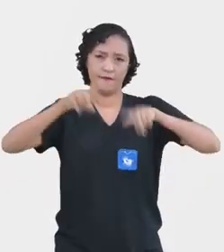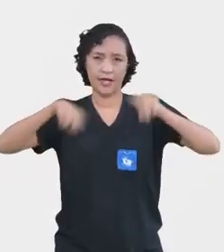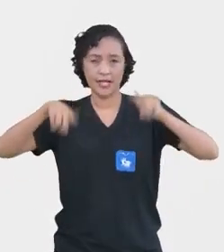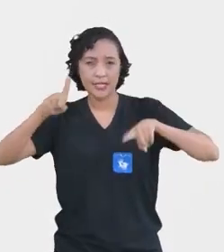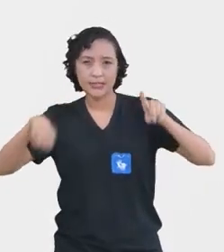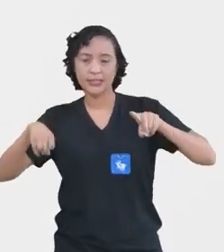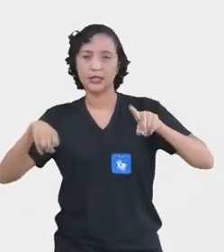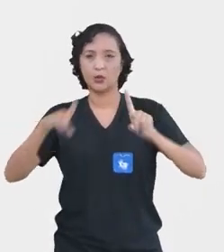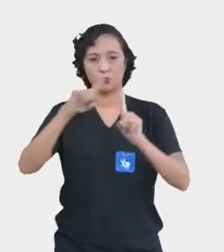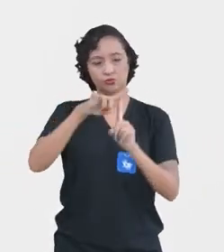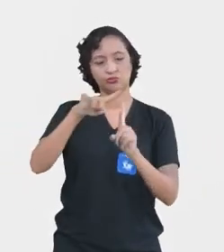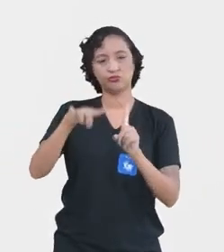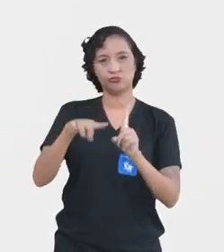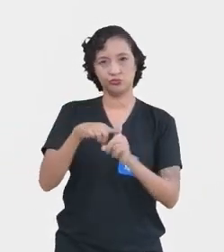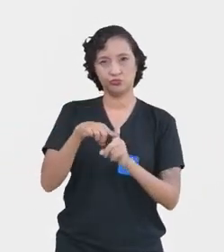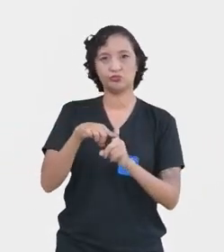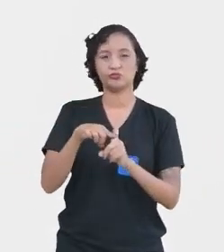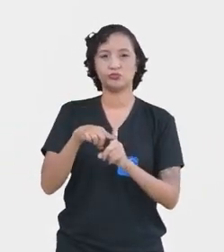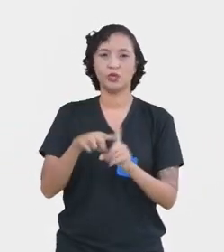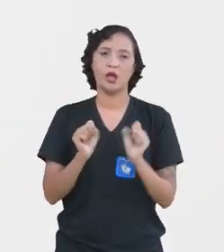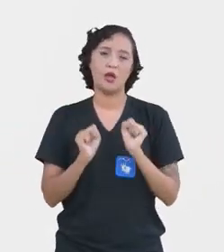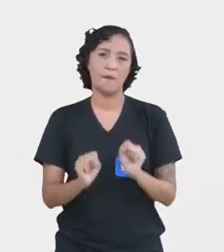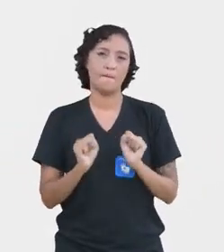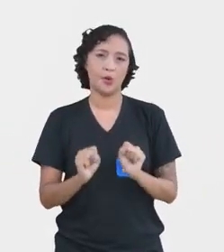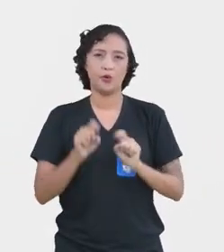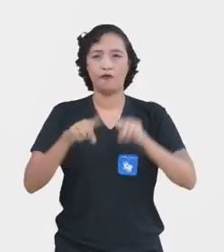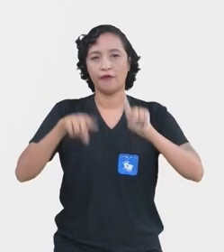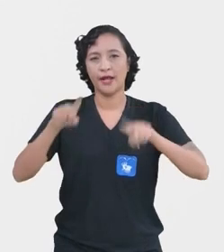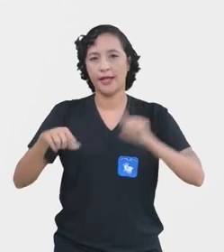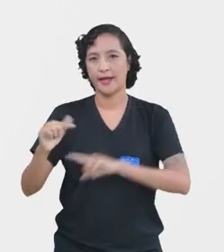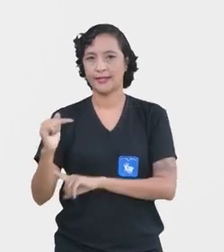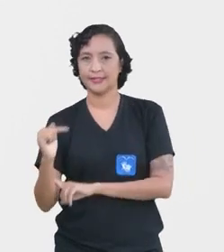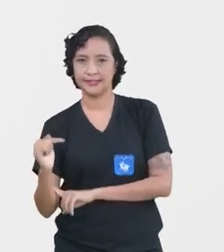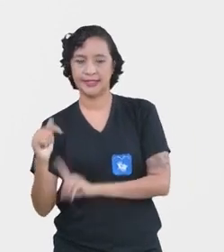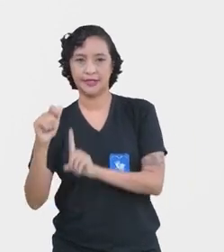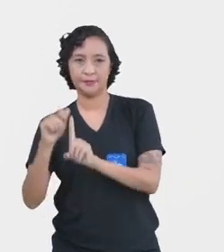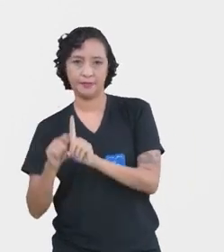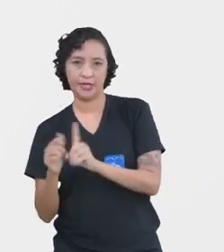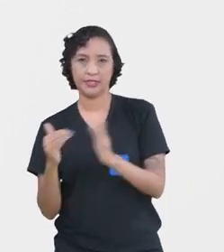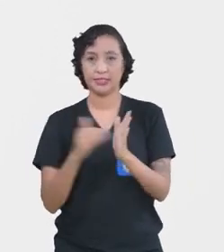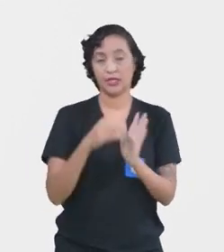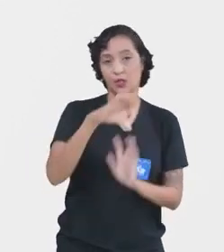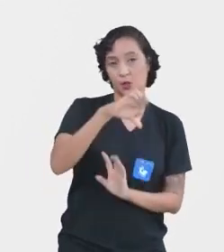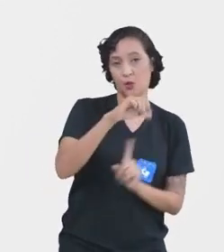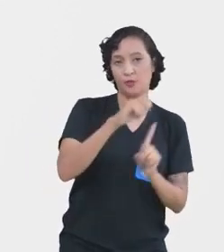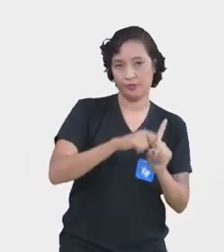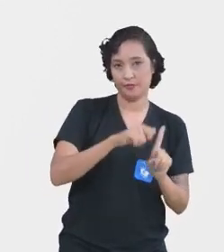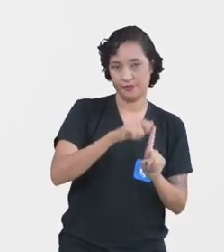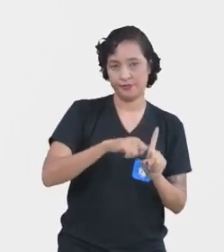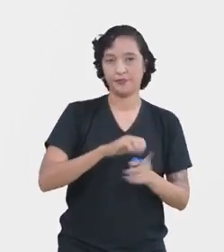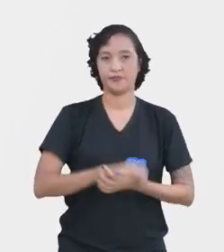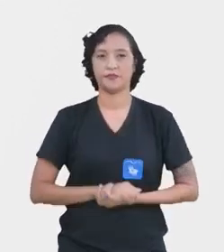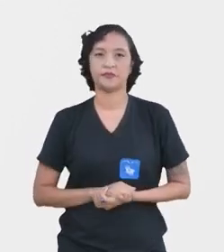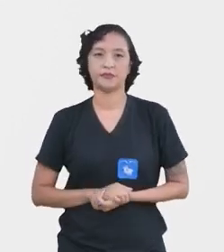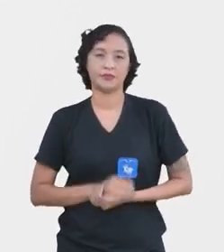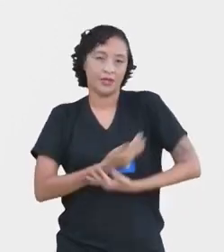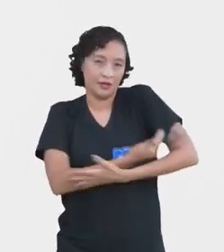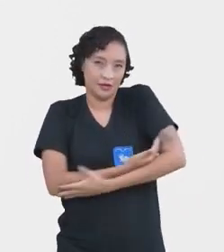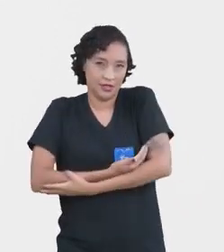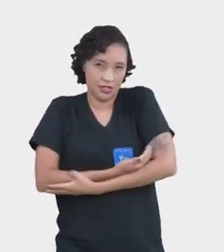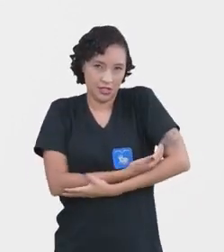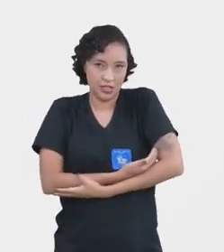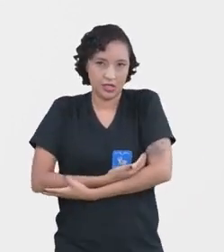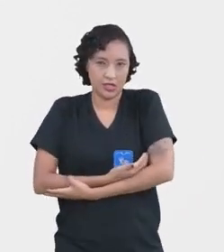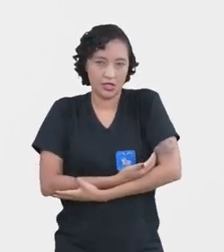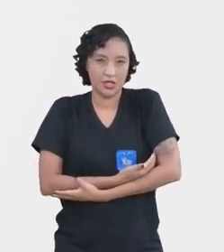de gravidez, né? Que pode variar de 7 meses até 9 meses, né? A criança que nasce com uma